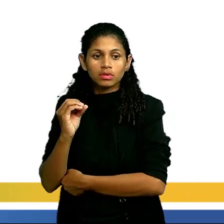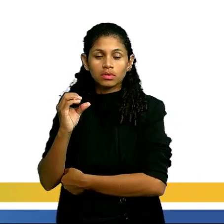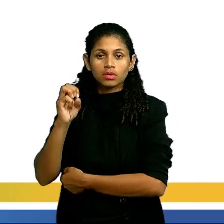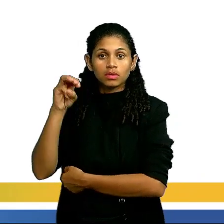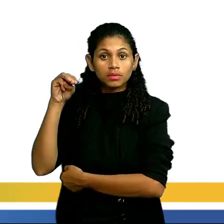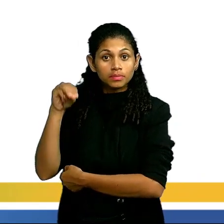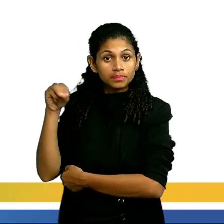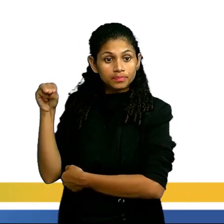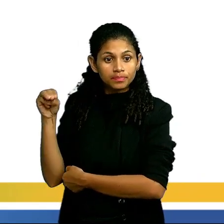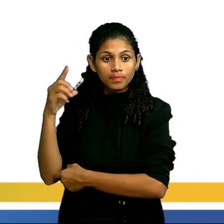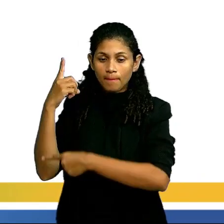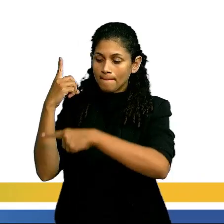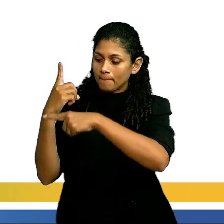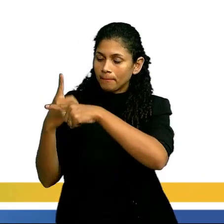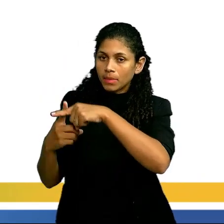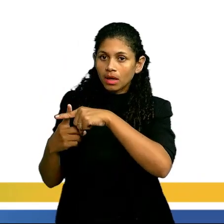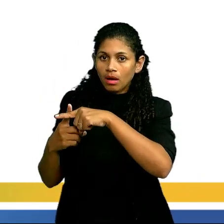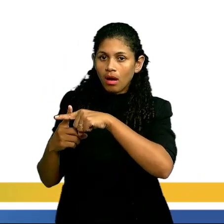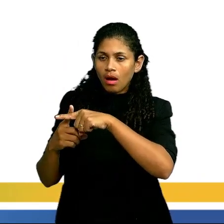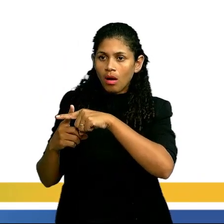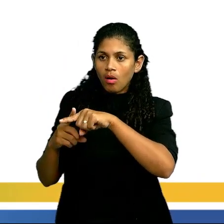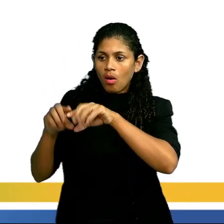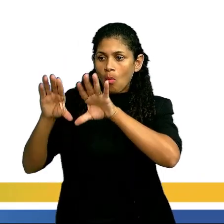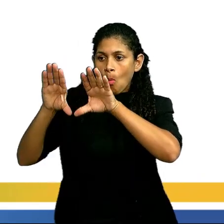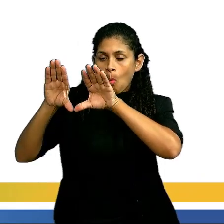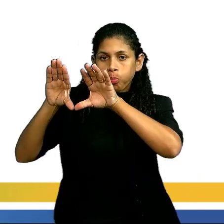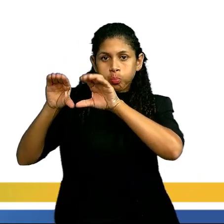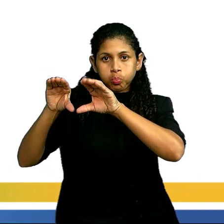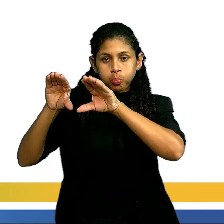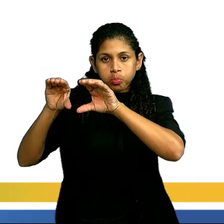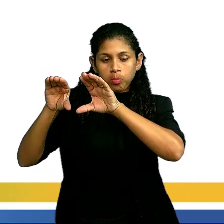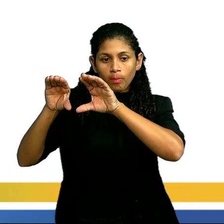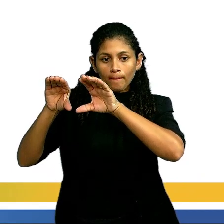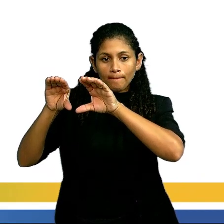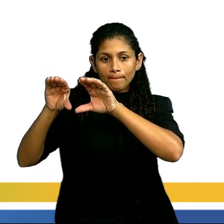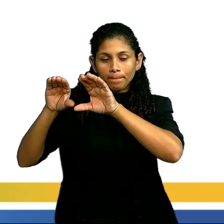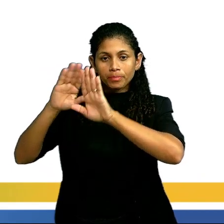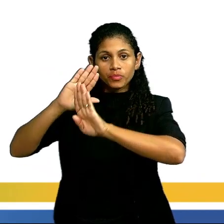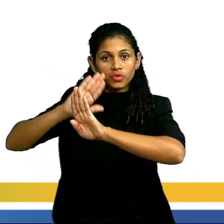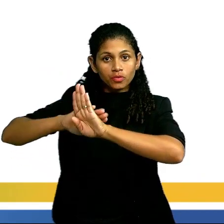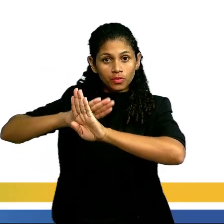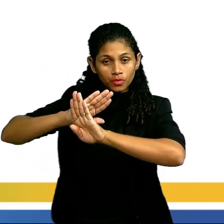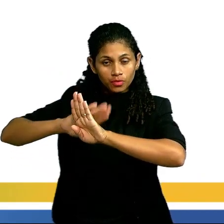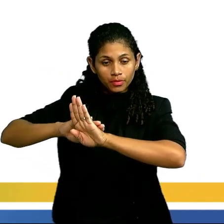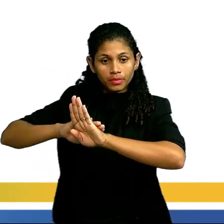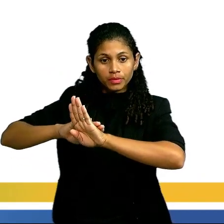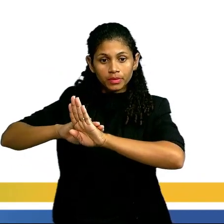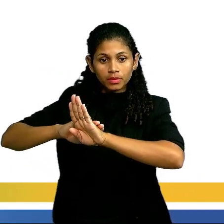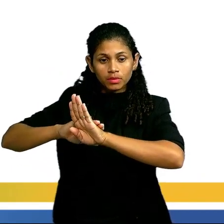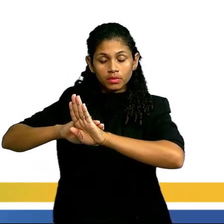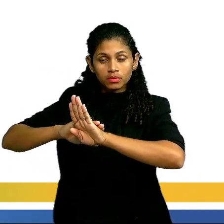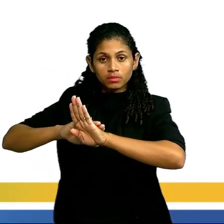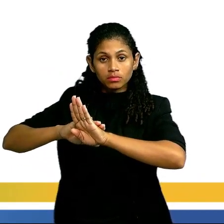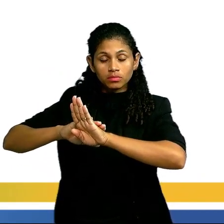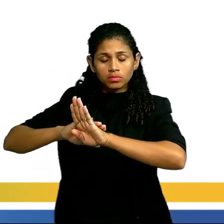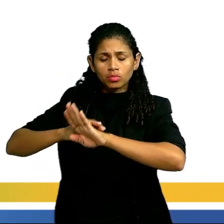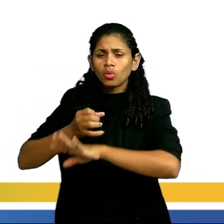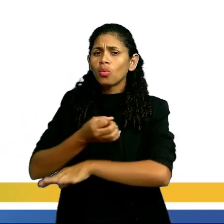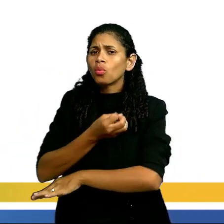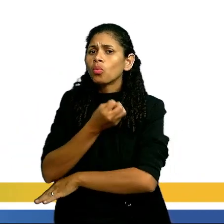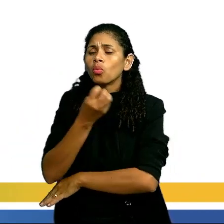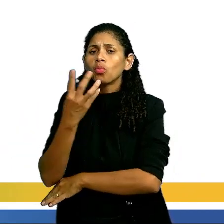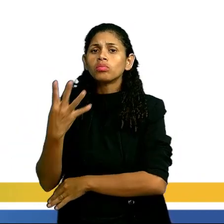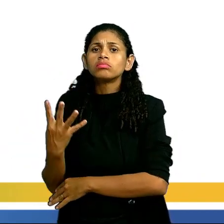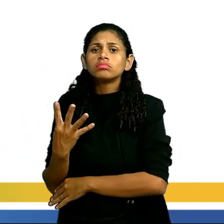480 milímetros, mais a espessura do encosto. Quanto é a espessura do encosto?